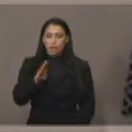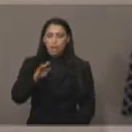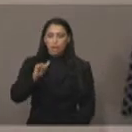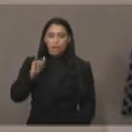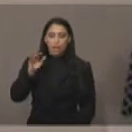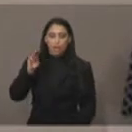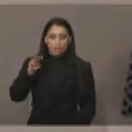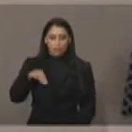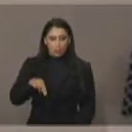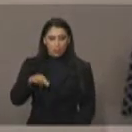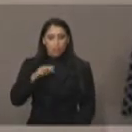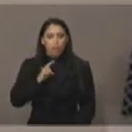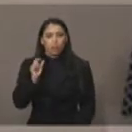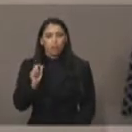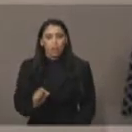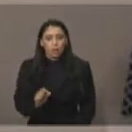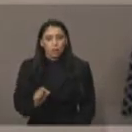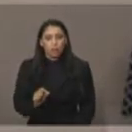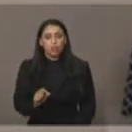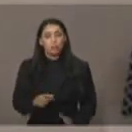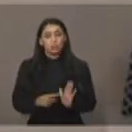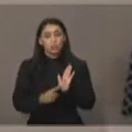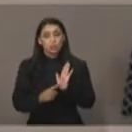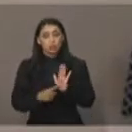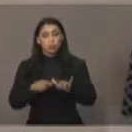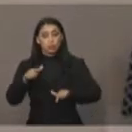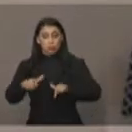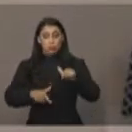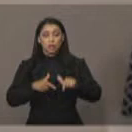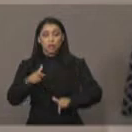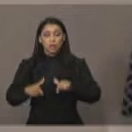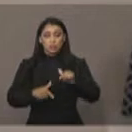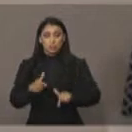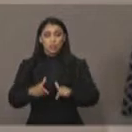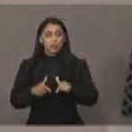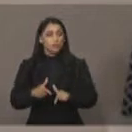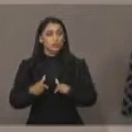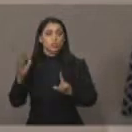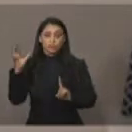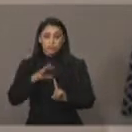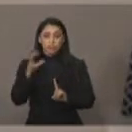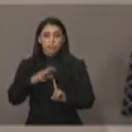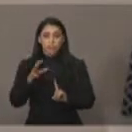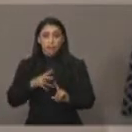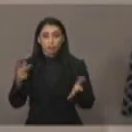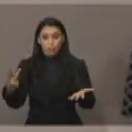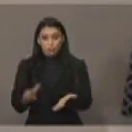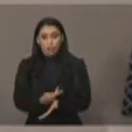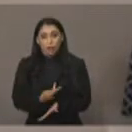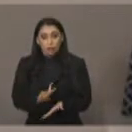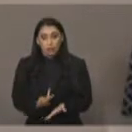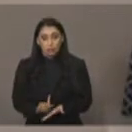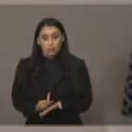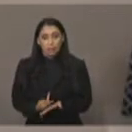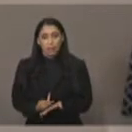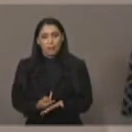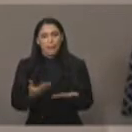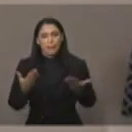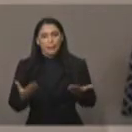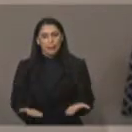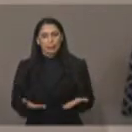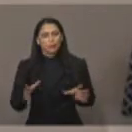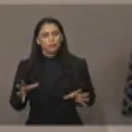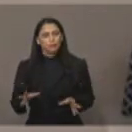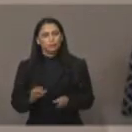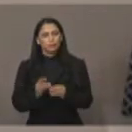que seus servidores terão suas atribuições diretamente influenciadas pelo julgamento aqui em debate. Excelências, alega-se em síntese